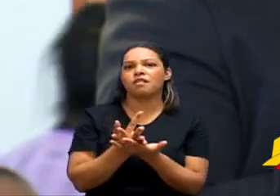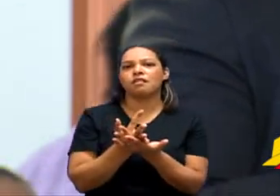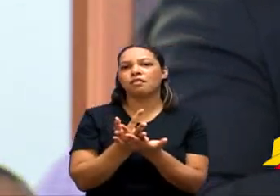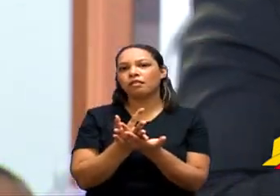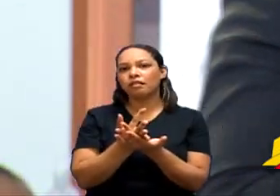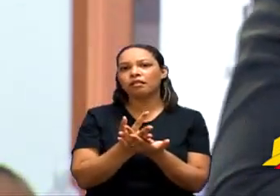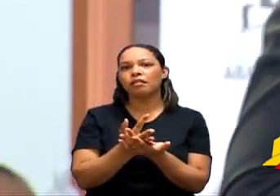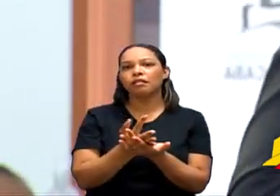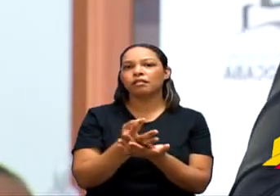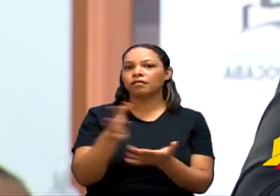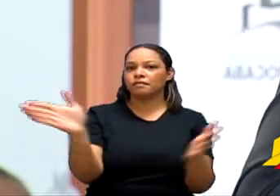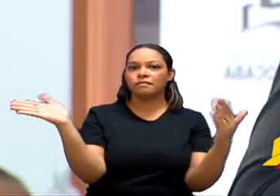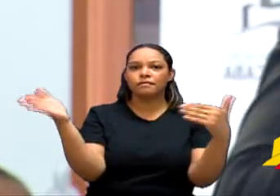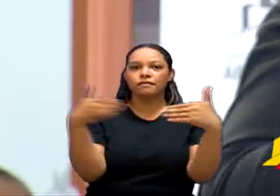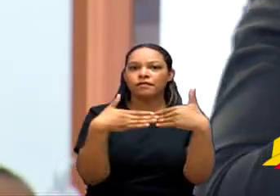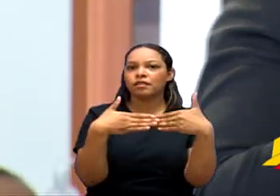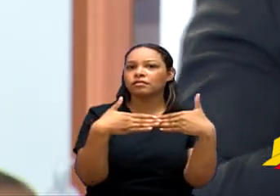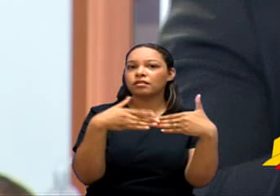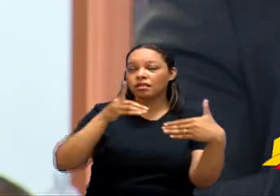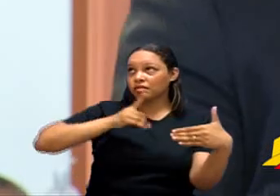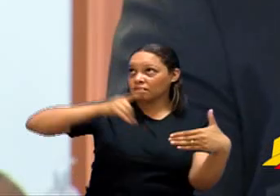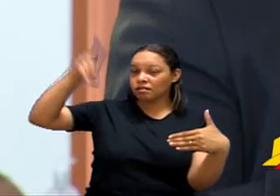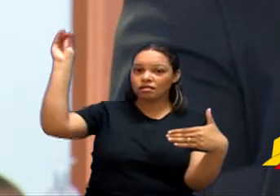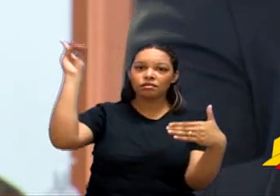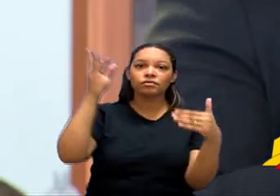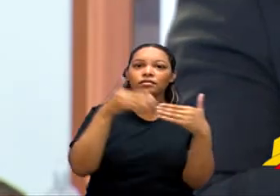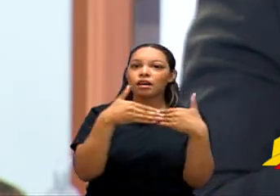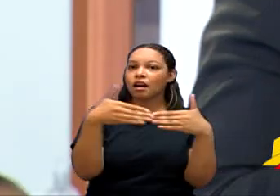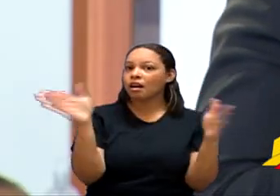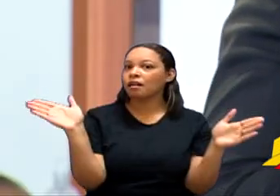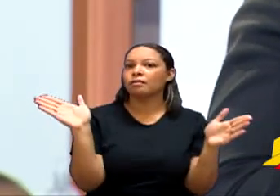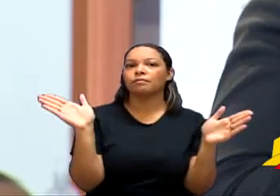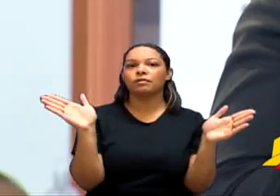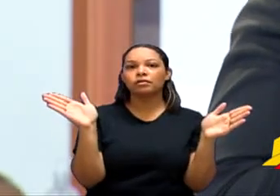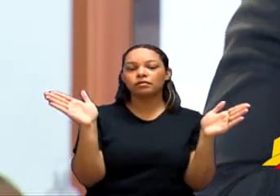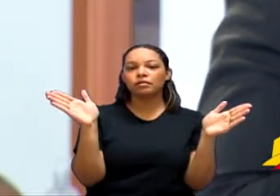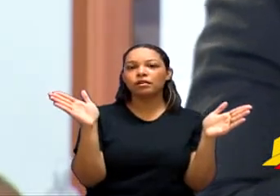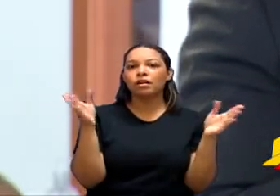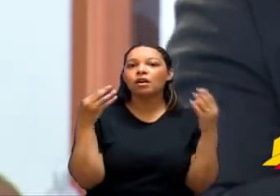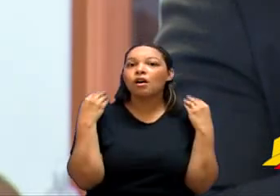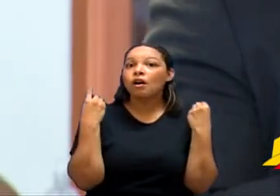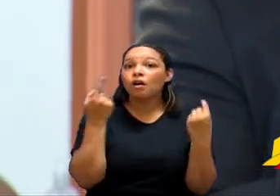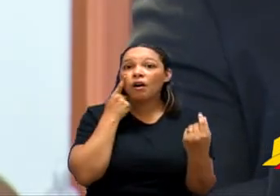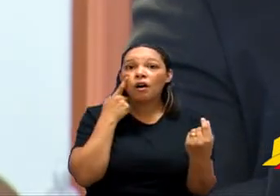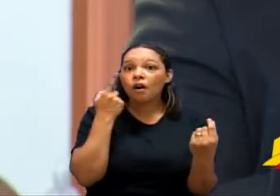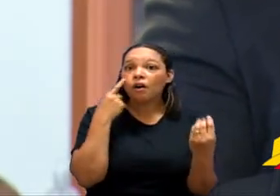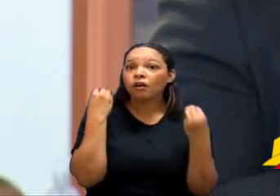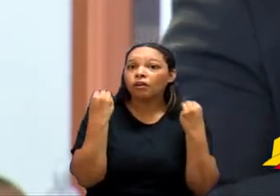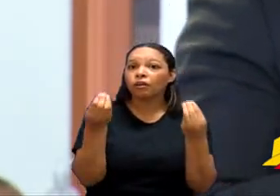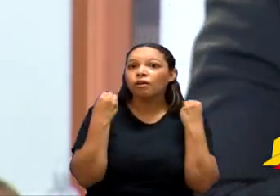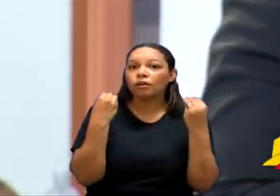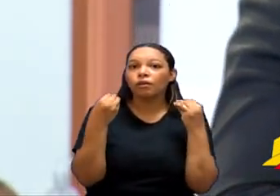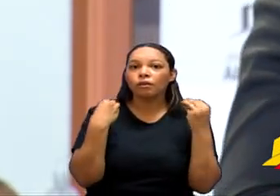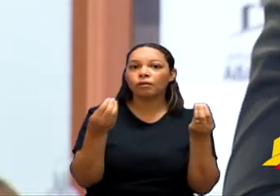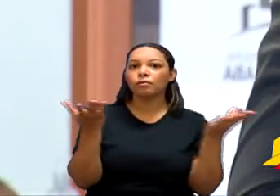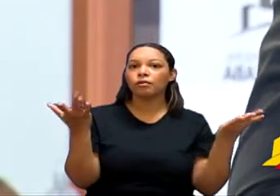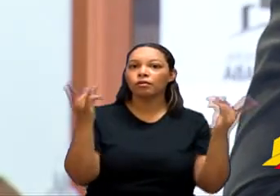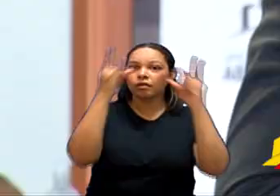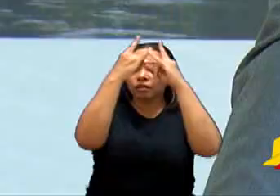porta que Deus fecha, ninguém abre, a que Deus abre, ninguém fecha. Olha só o que se tornou a Feira da Barganha. E hoje é uma